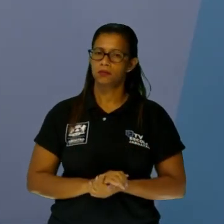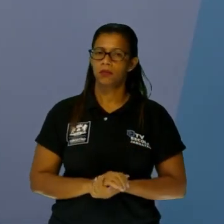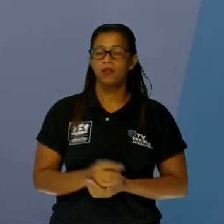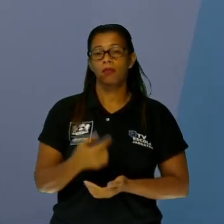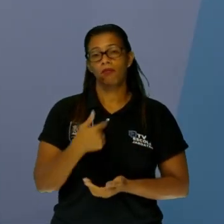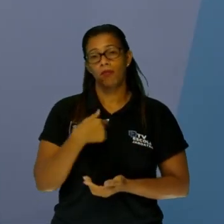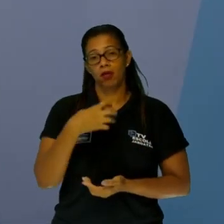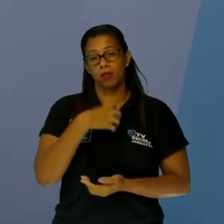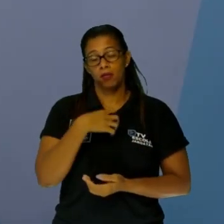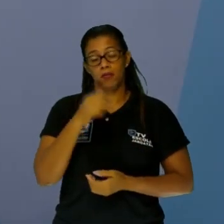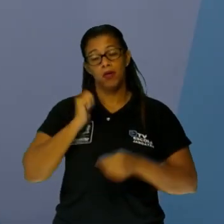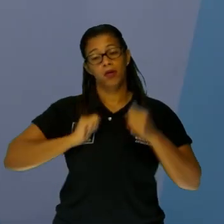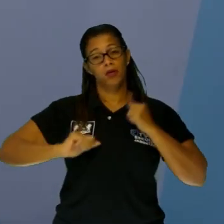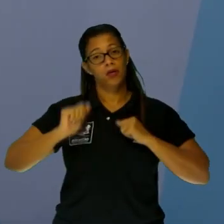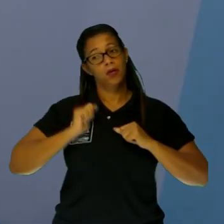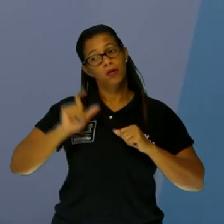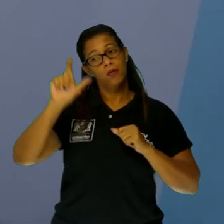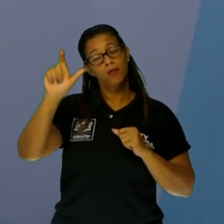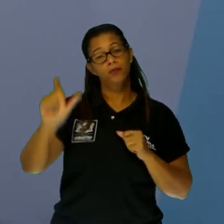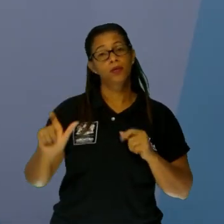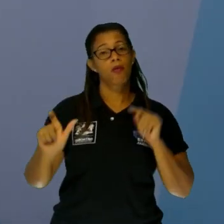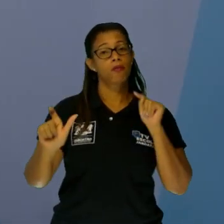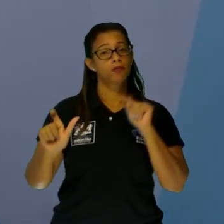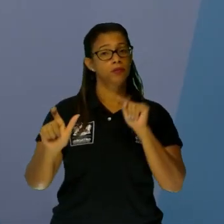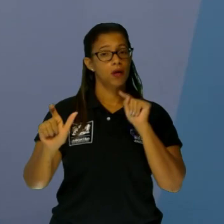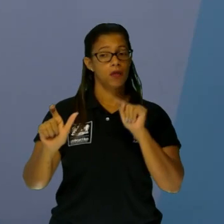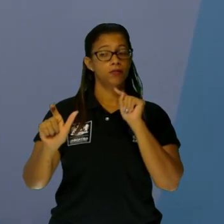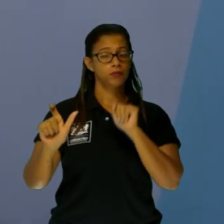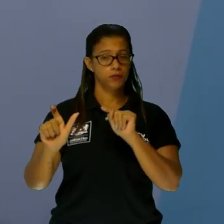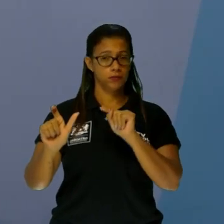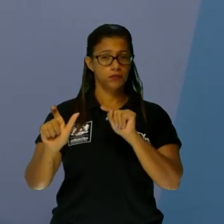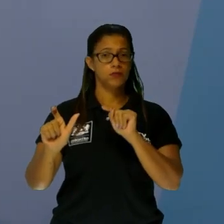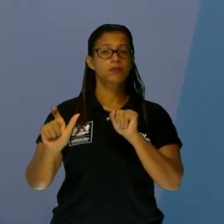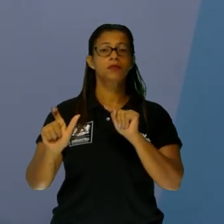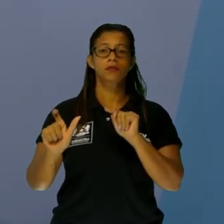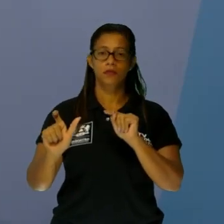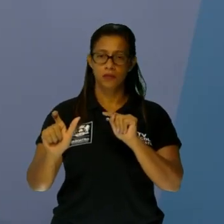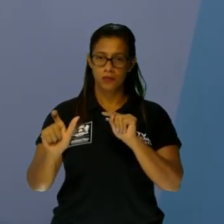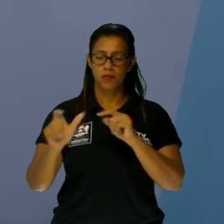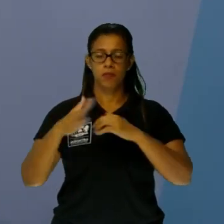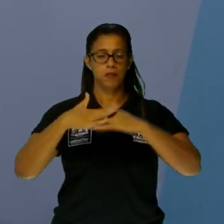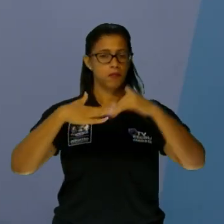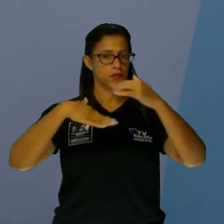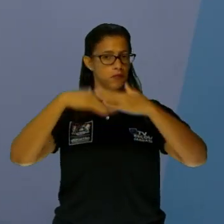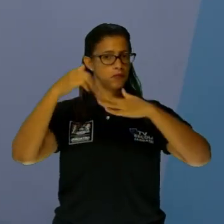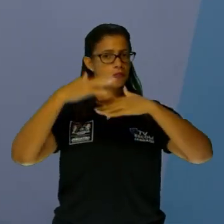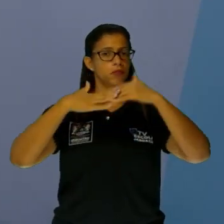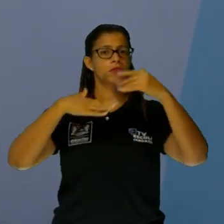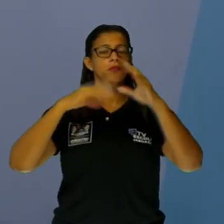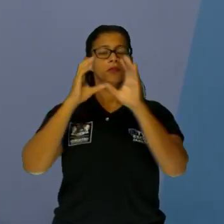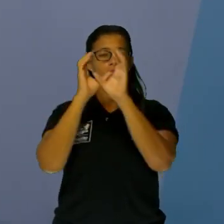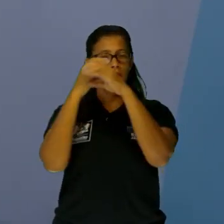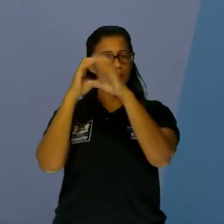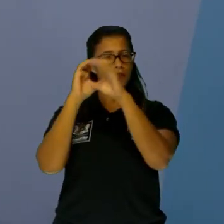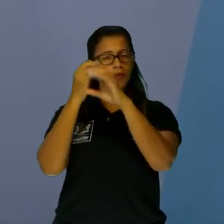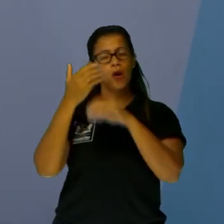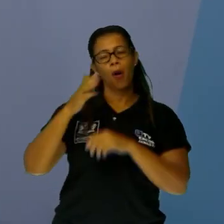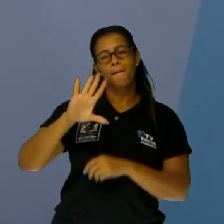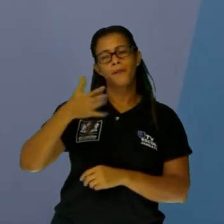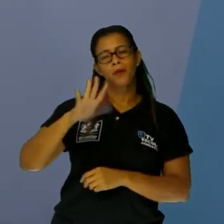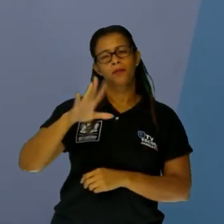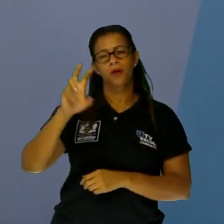com relação a ela é que ela, né, deva trabalhar como engenheira em 5 anos. Assim